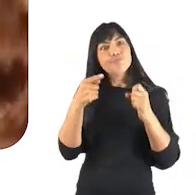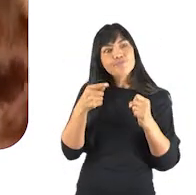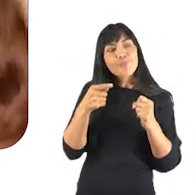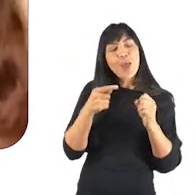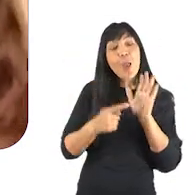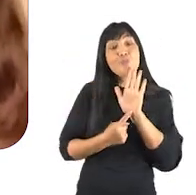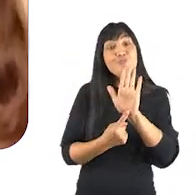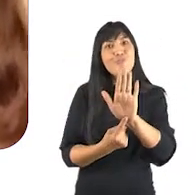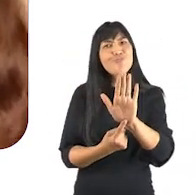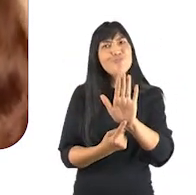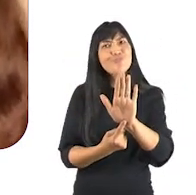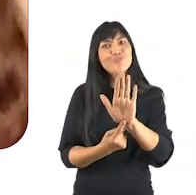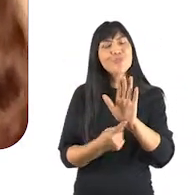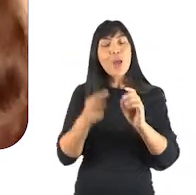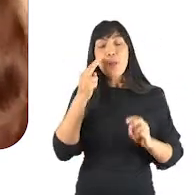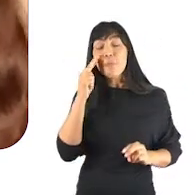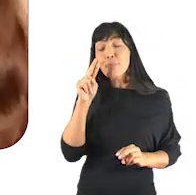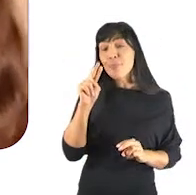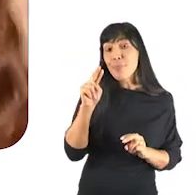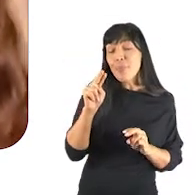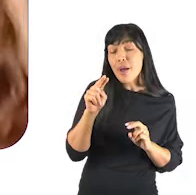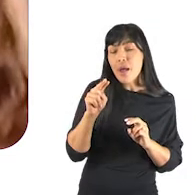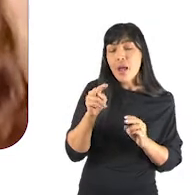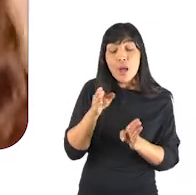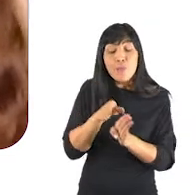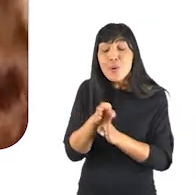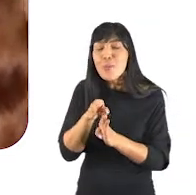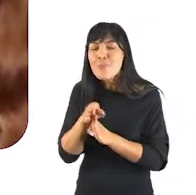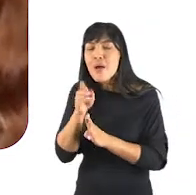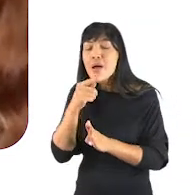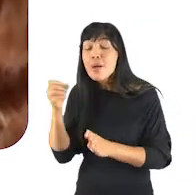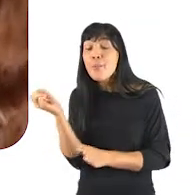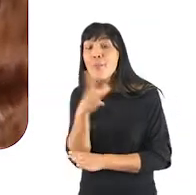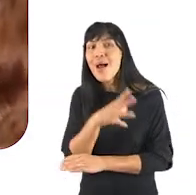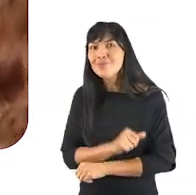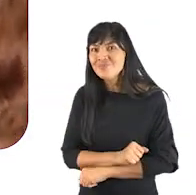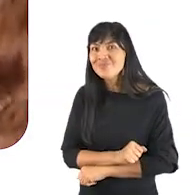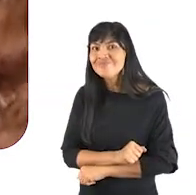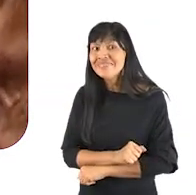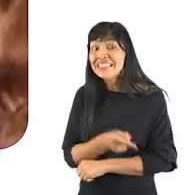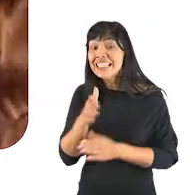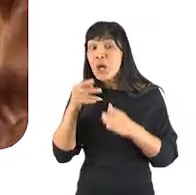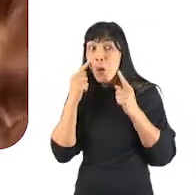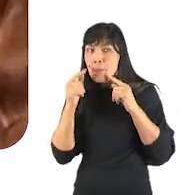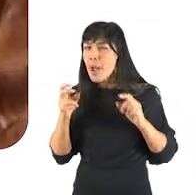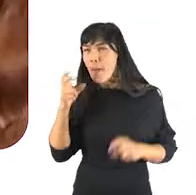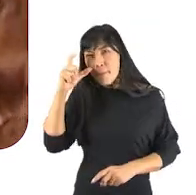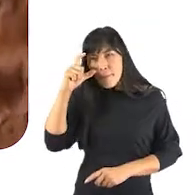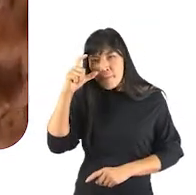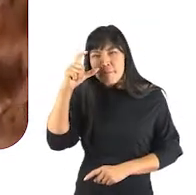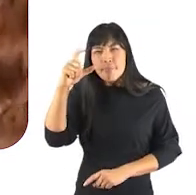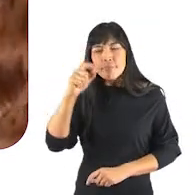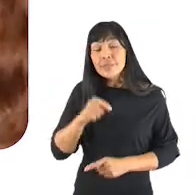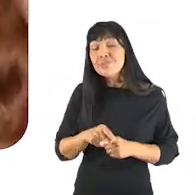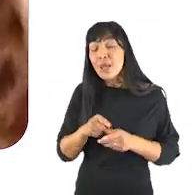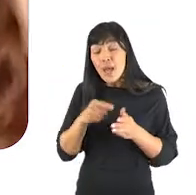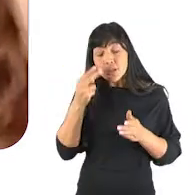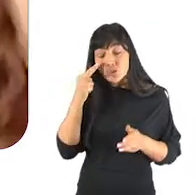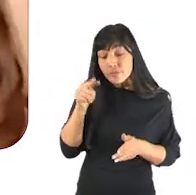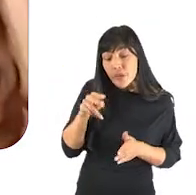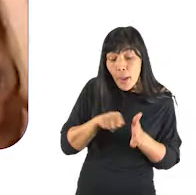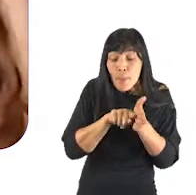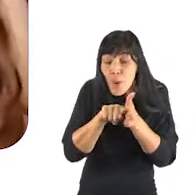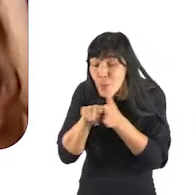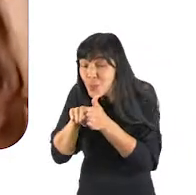uma visão organizacional orientada à inovação. Isso é muito interessante porque, segundo as nossas pesquisas, a gente